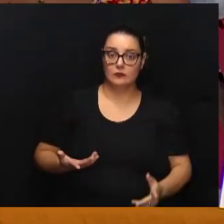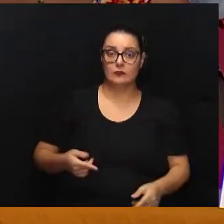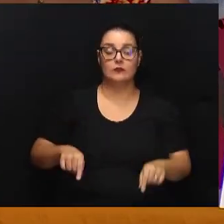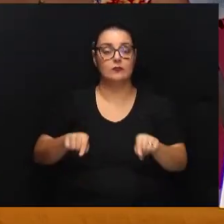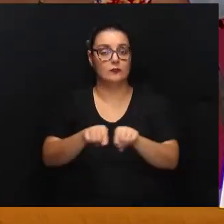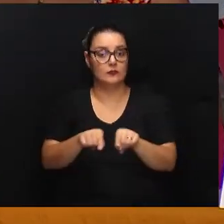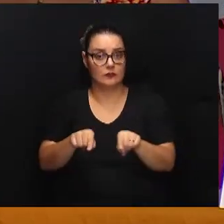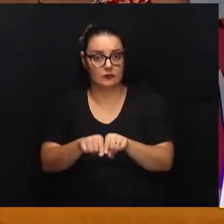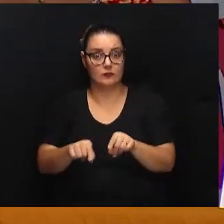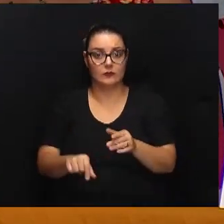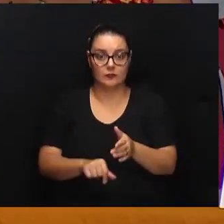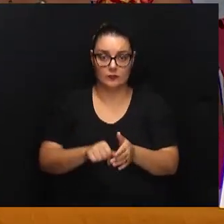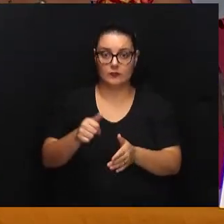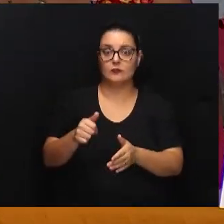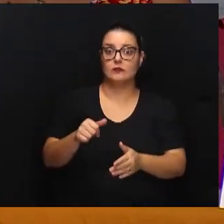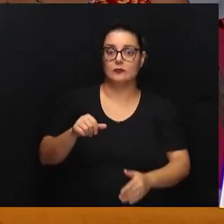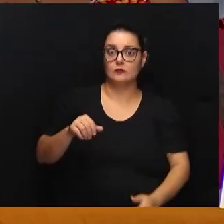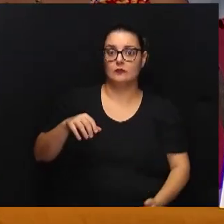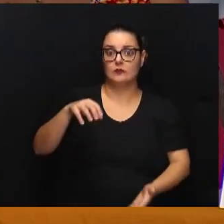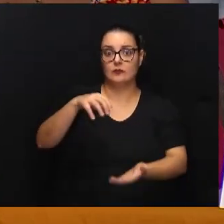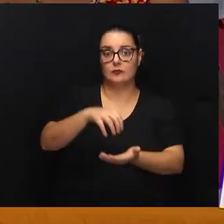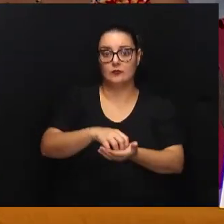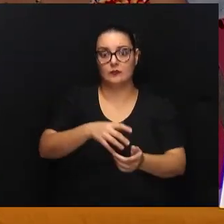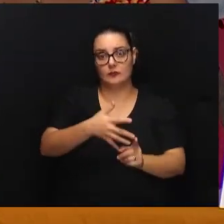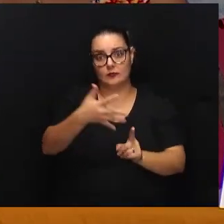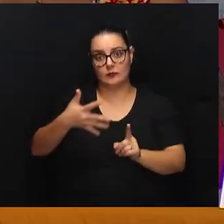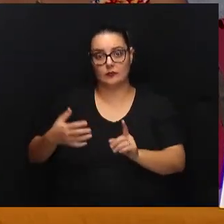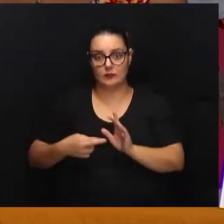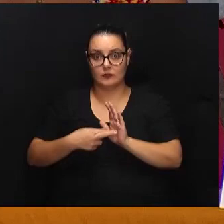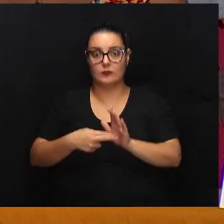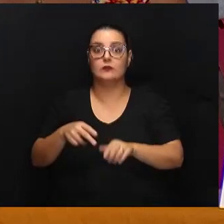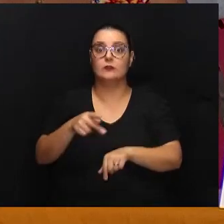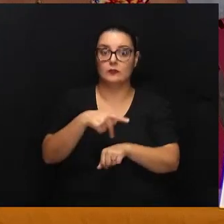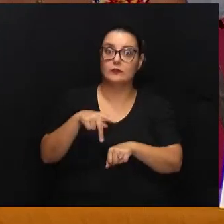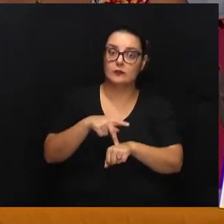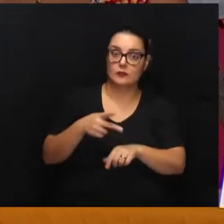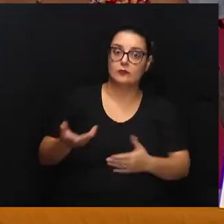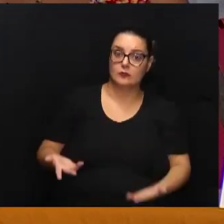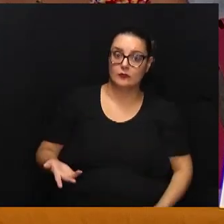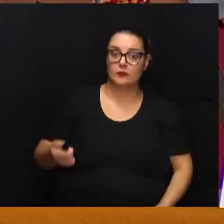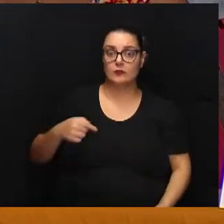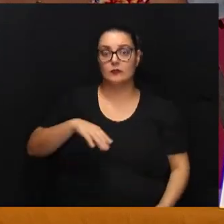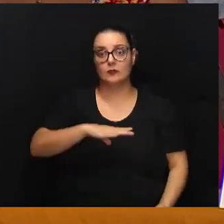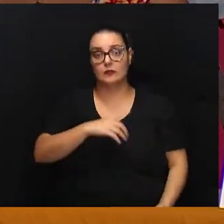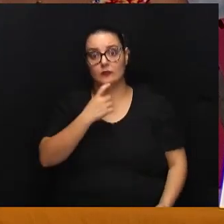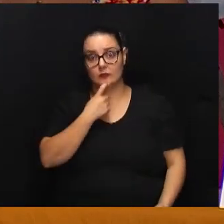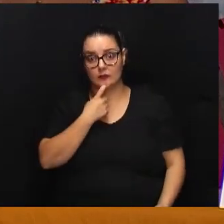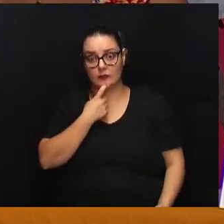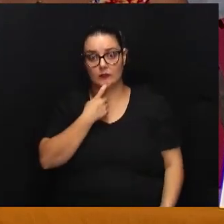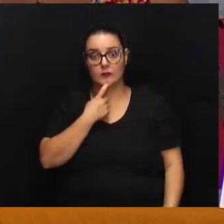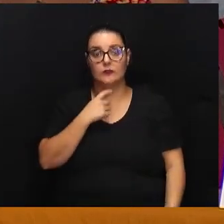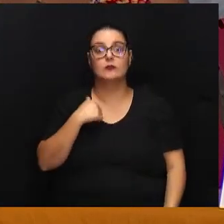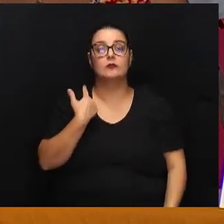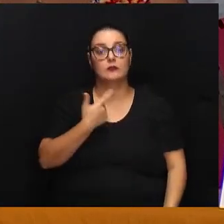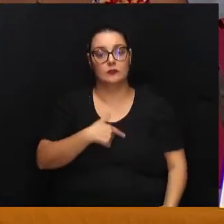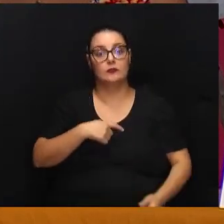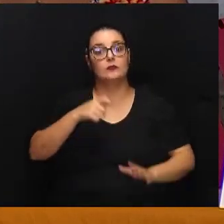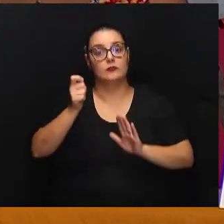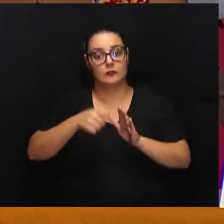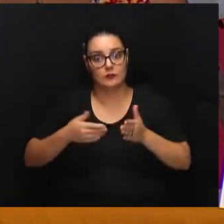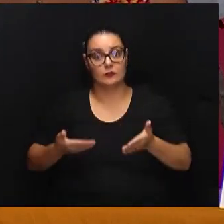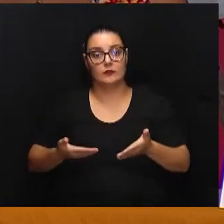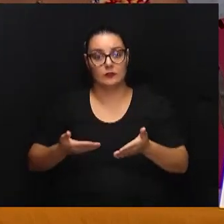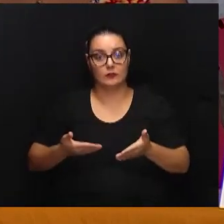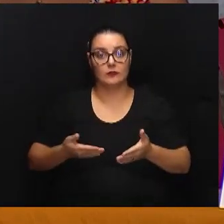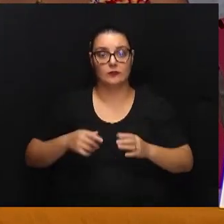a gente conquistou, inclusive, o primeiro centro de referência LGBT do país, né, que é o de Campinas,